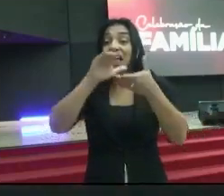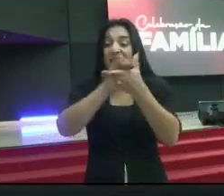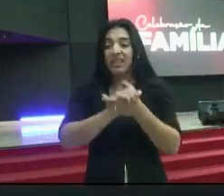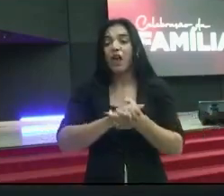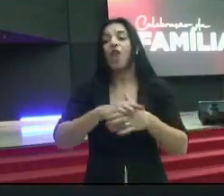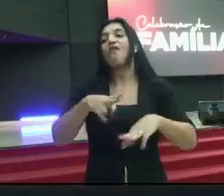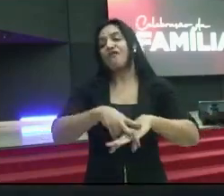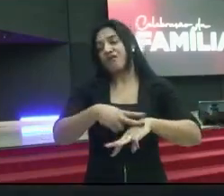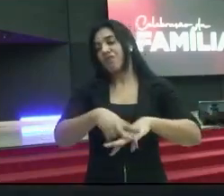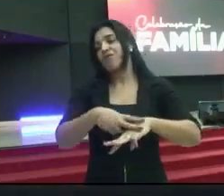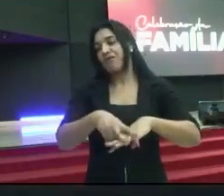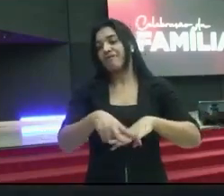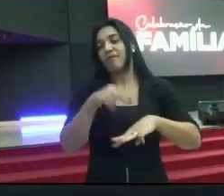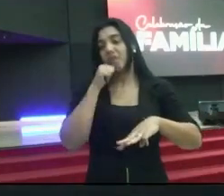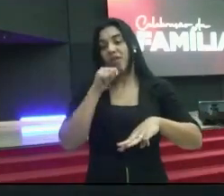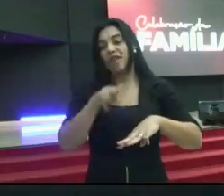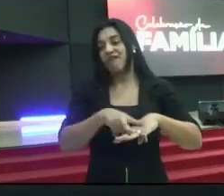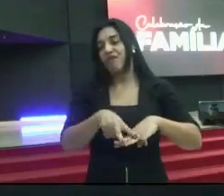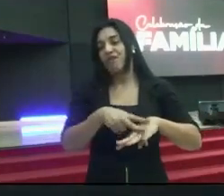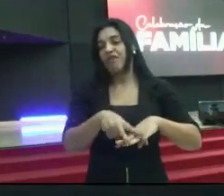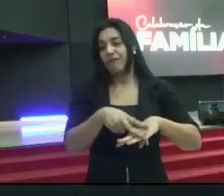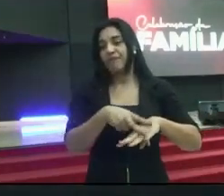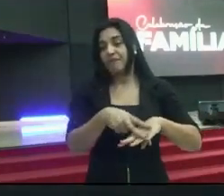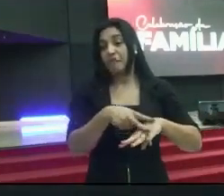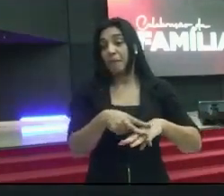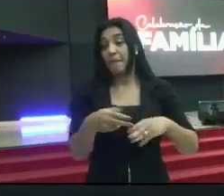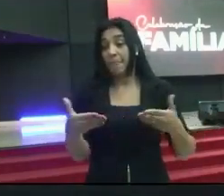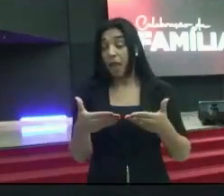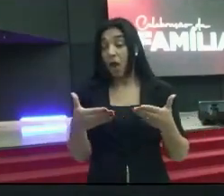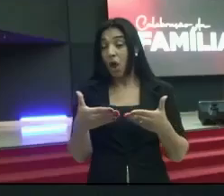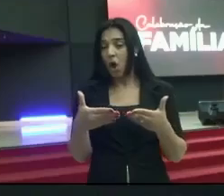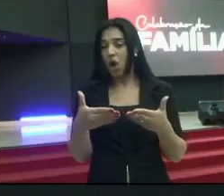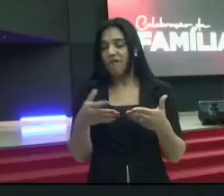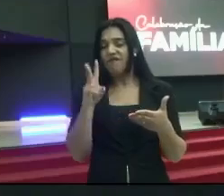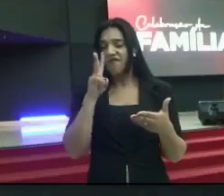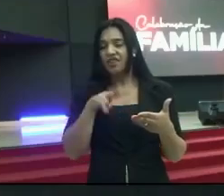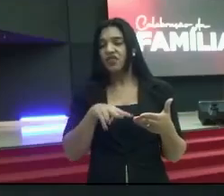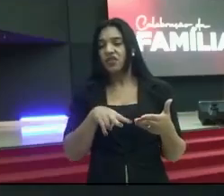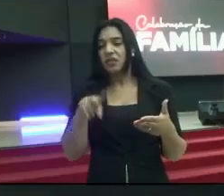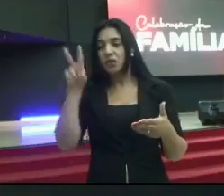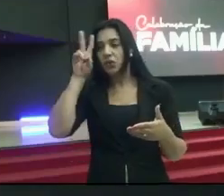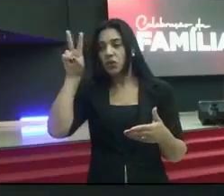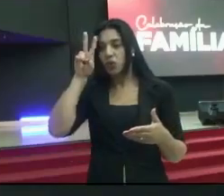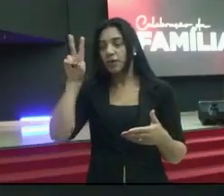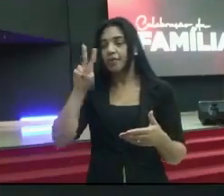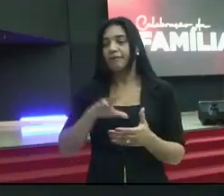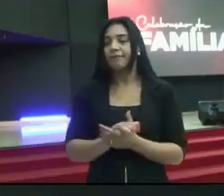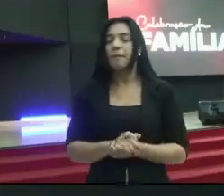viúva. Agora acompanhe essa história.